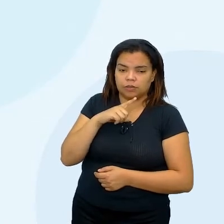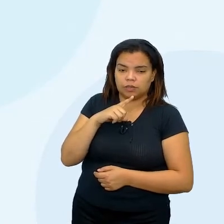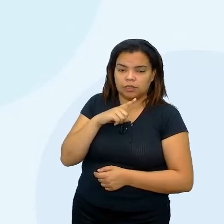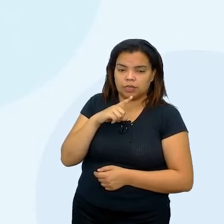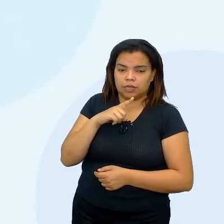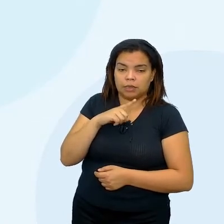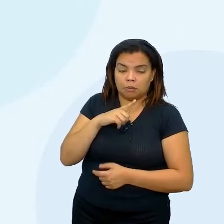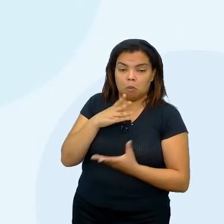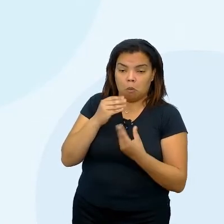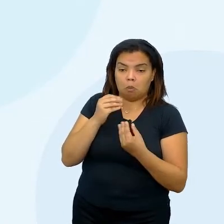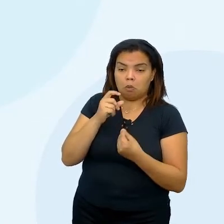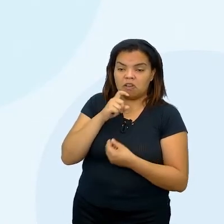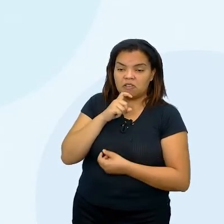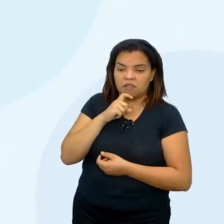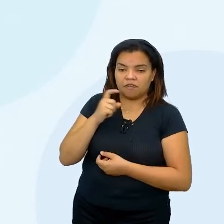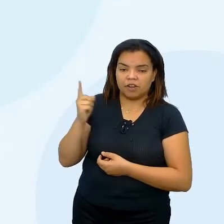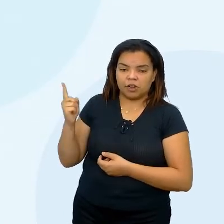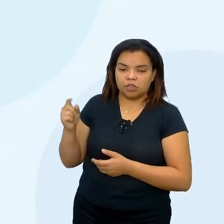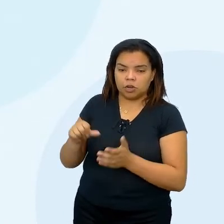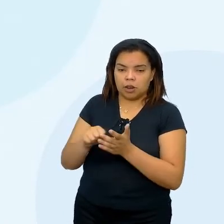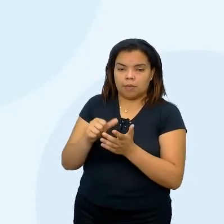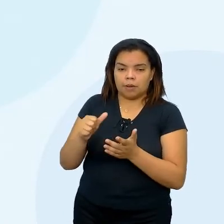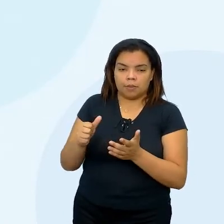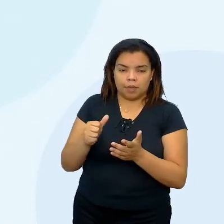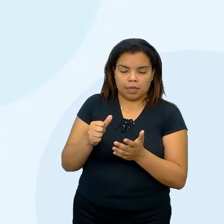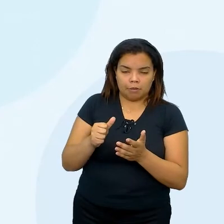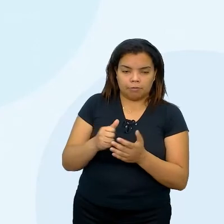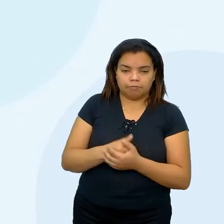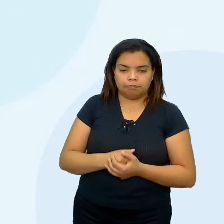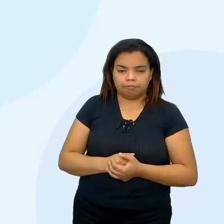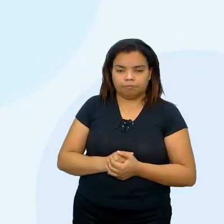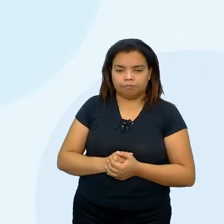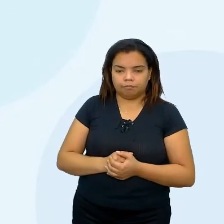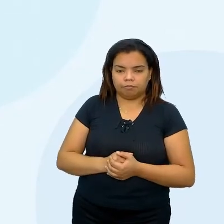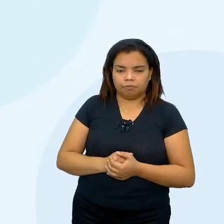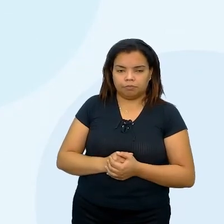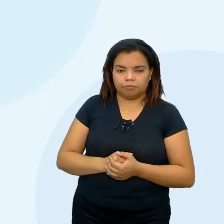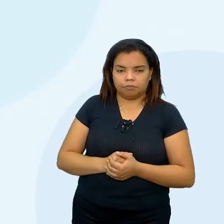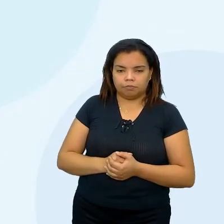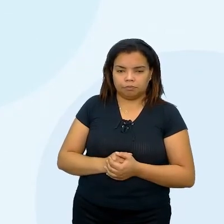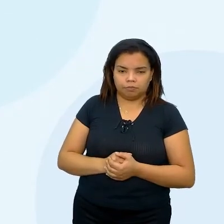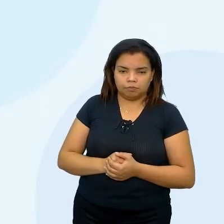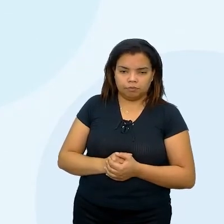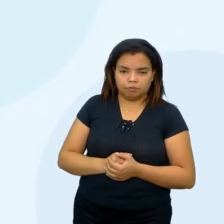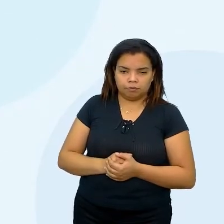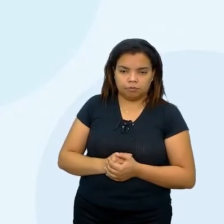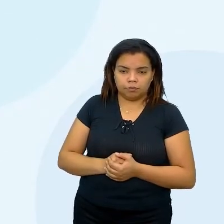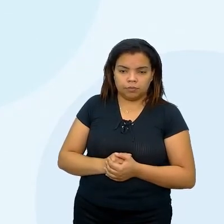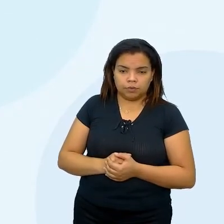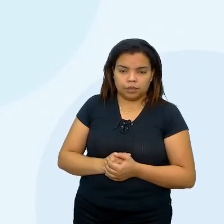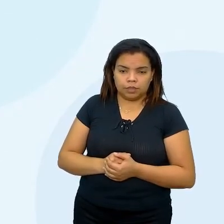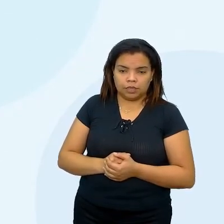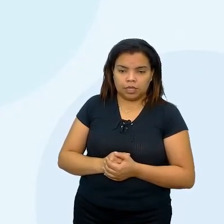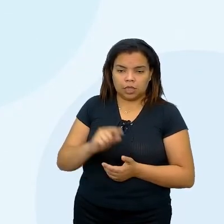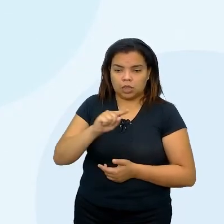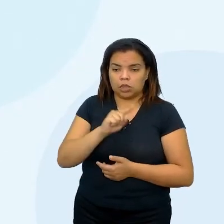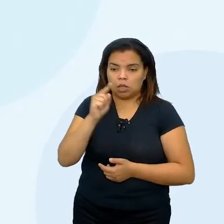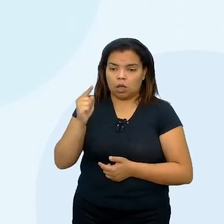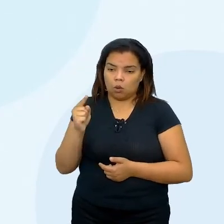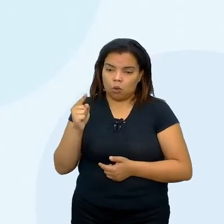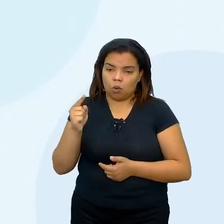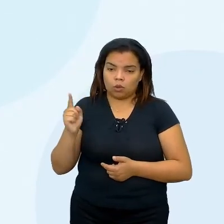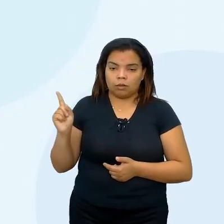bastante verde aqui, olha, né, no meio aqui das células, né? Então eu tenho bastante verde nesse caso. Aqui na